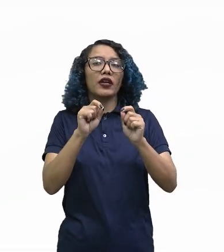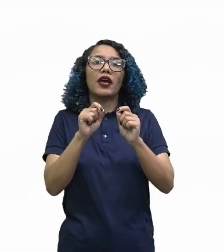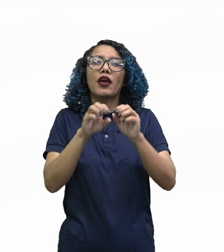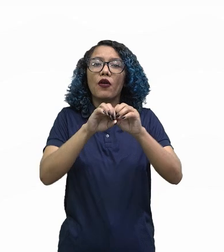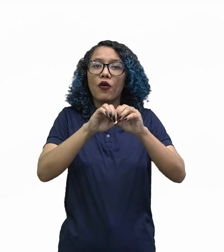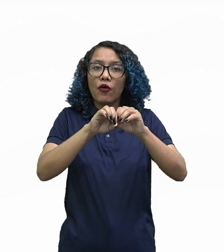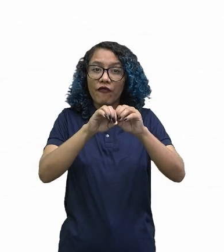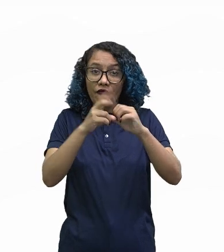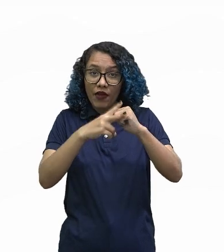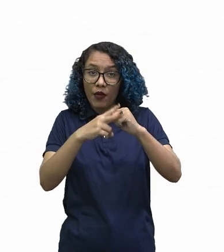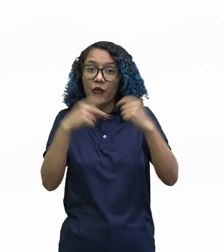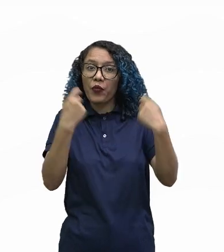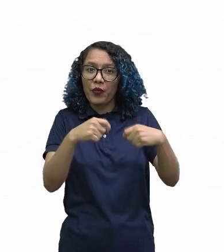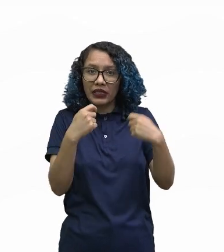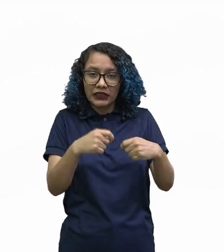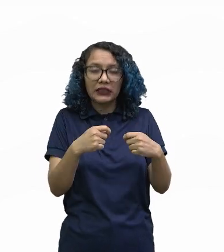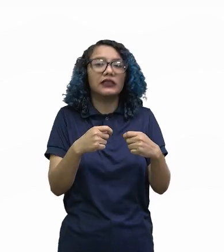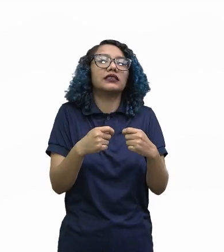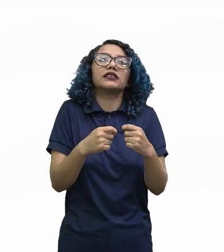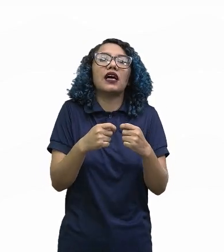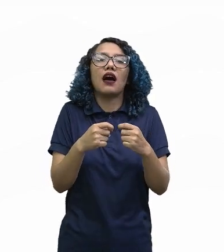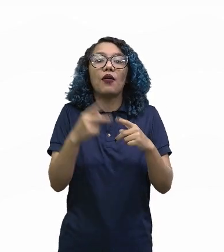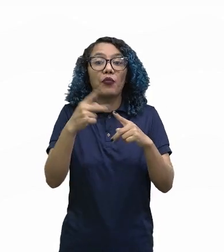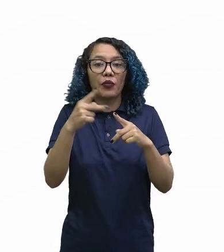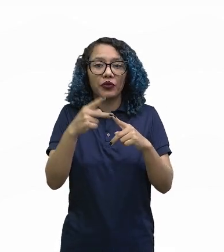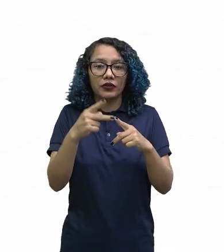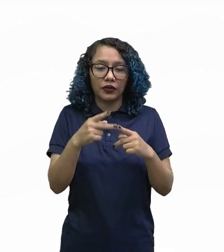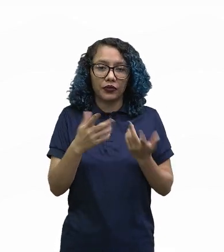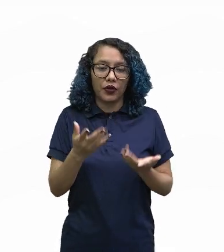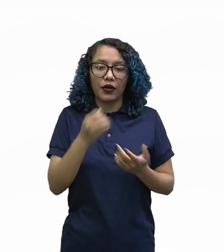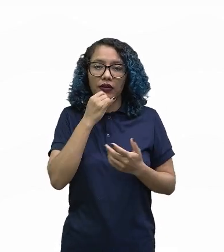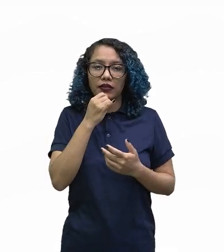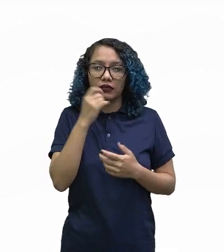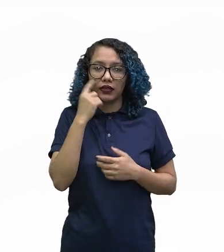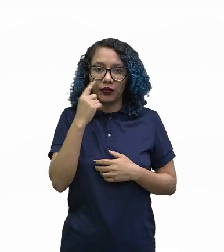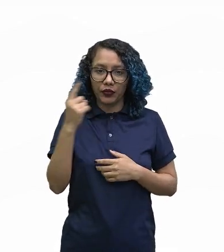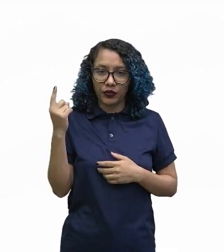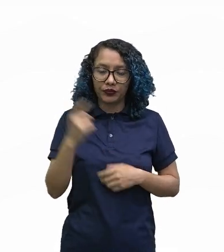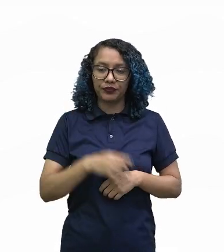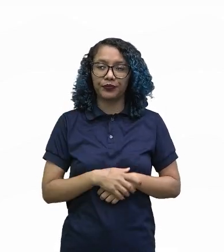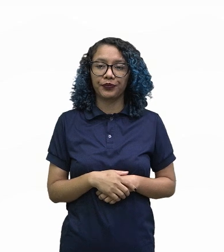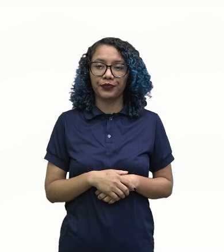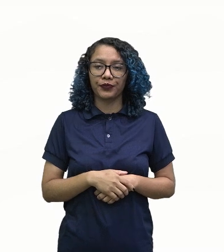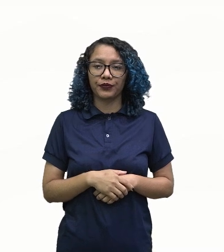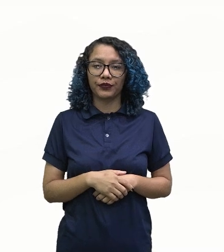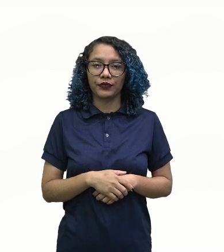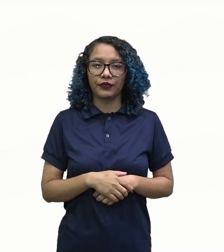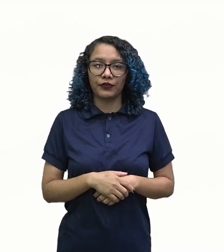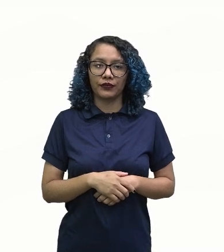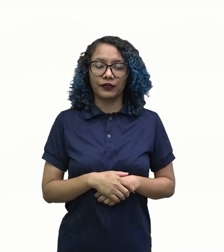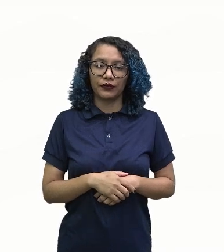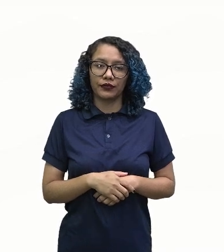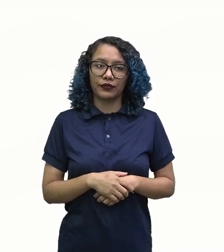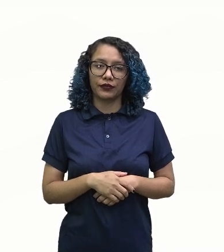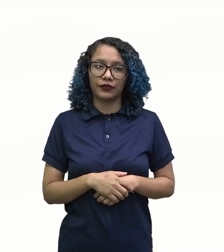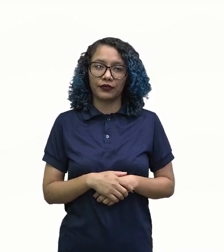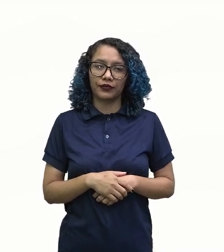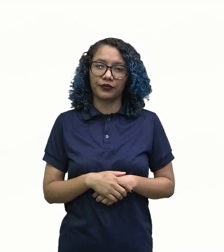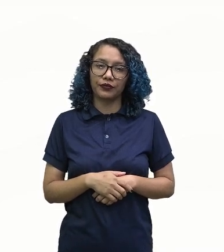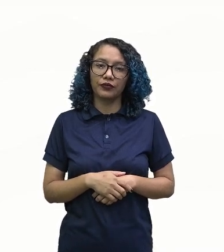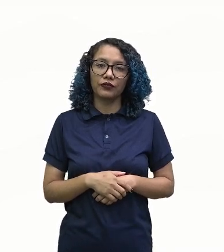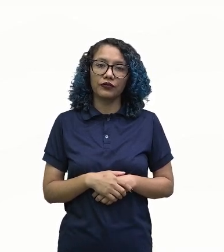Então, eu gosto de roupas, ela não simpatizou com João. Então, vejam bem aqui. O